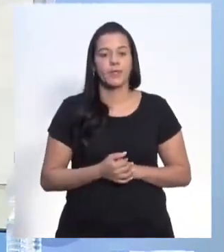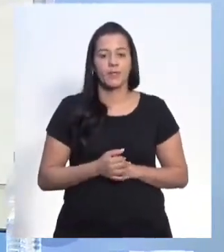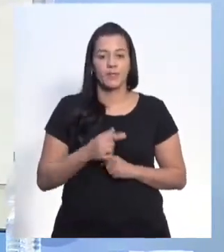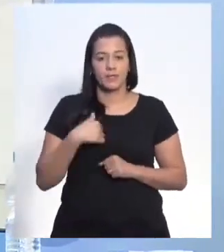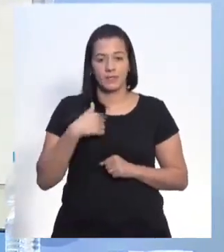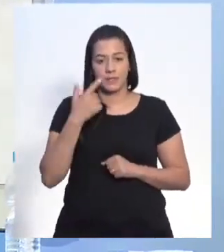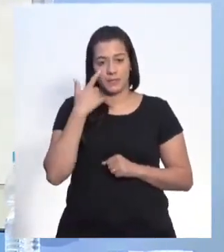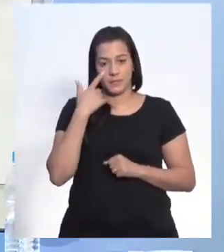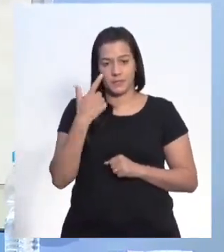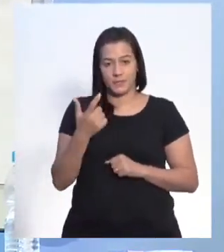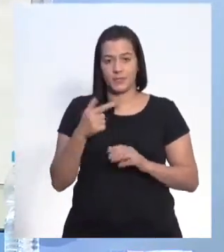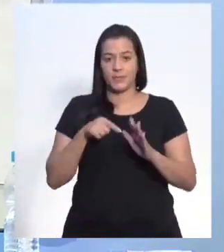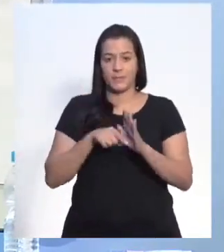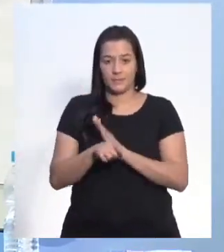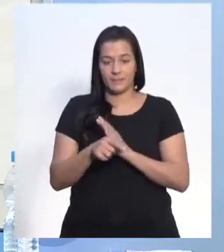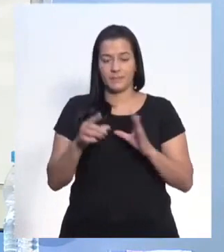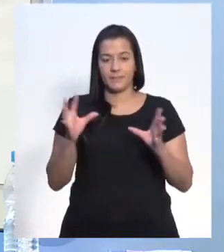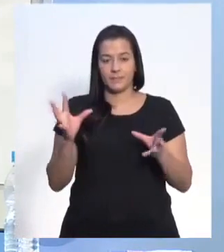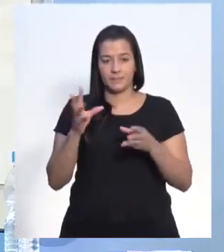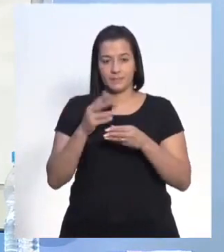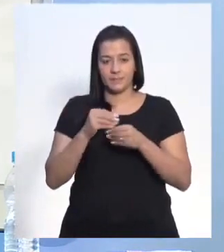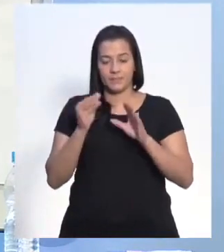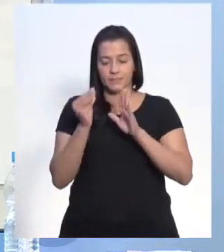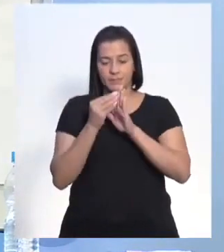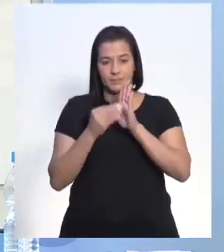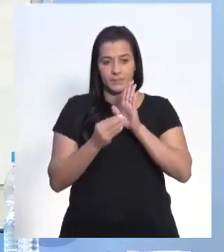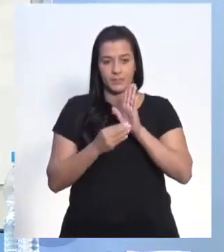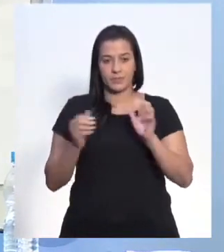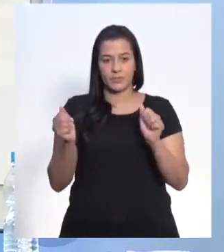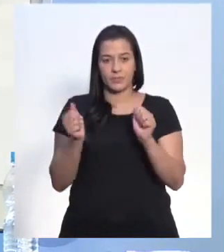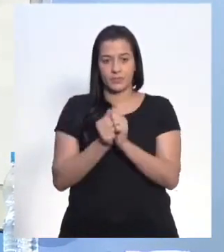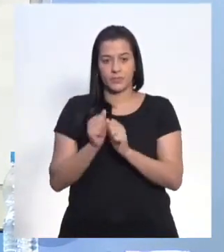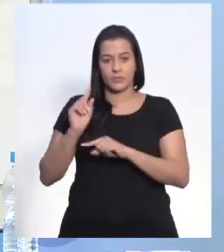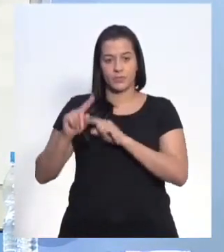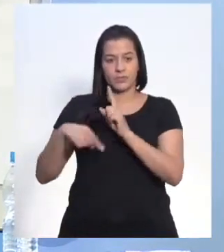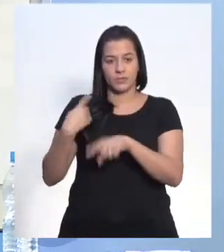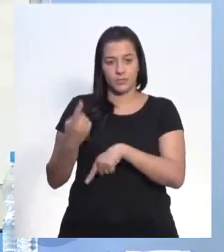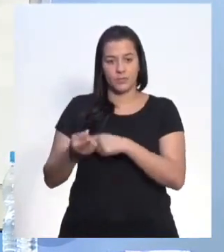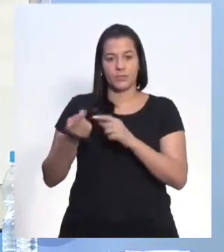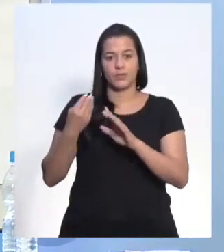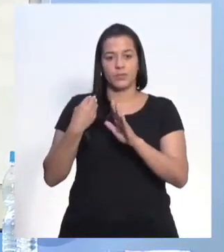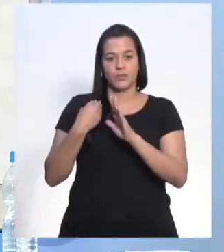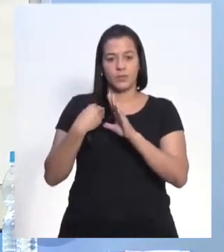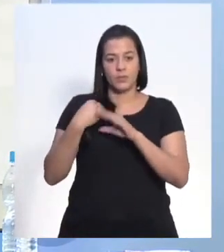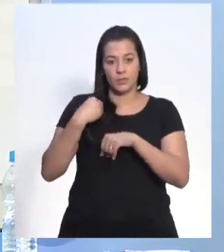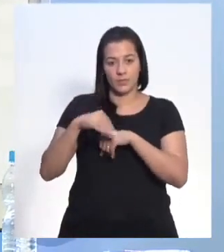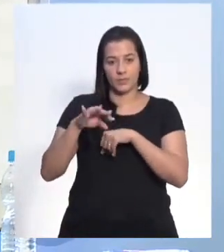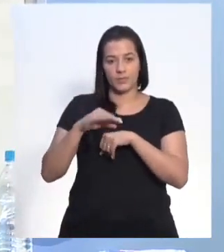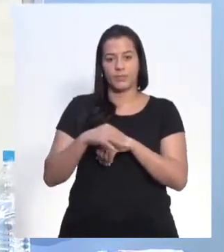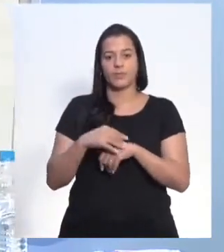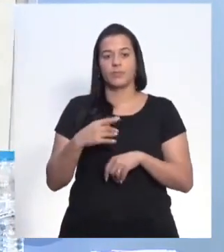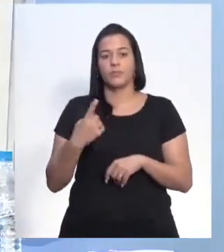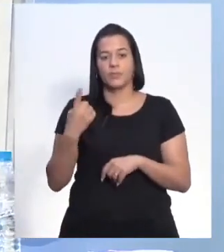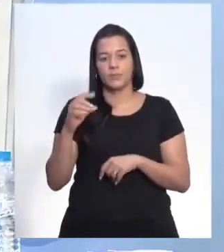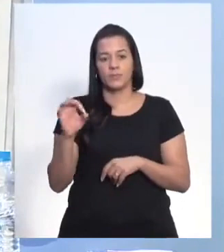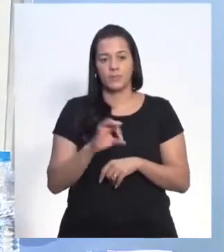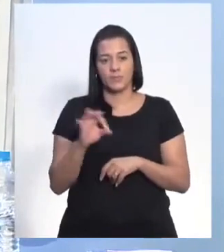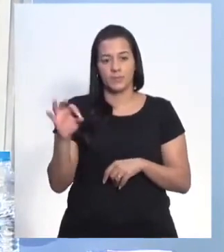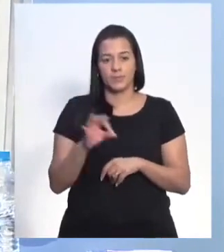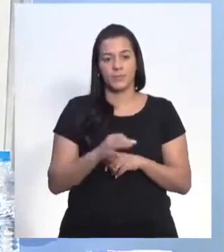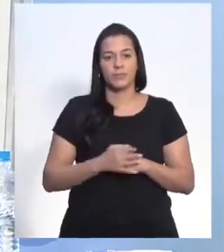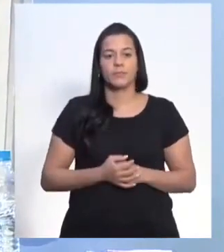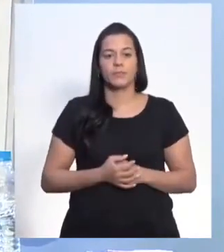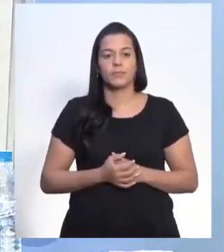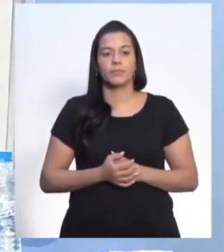vai ler o enunciado para preencher junto, tá bom? Aí eu só quero depois fazer um comentário sobre a probabilidade que eu falei ali do númerozinho 2, mas quando chegar lá eu